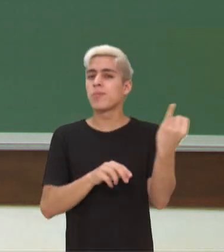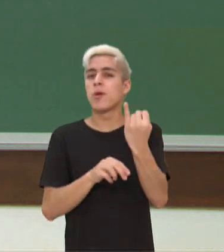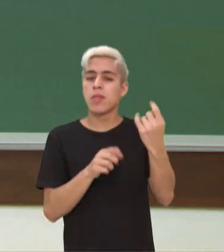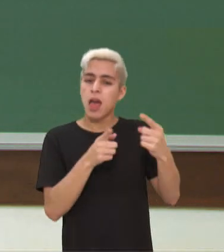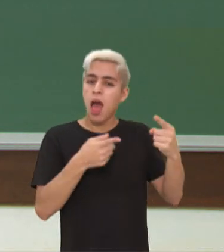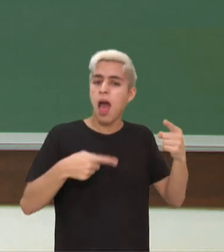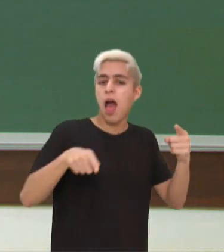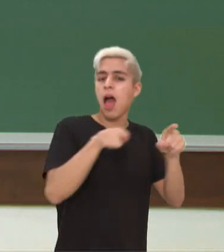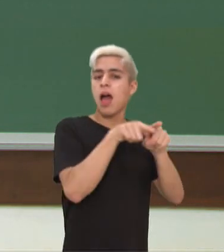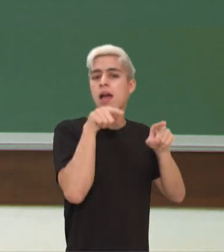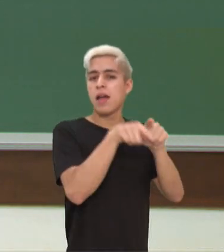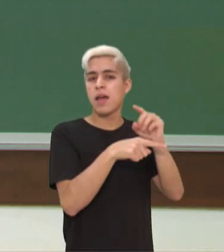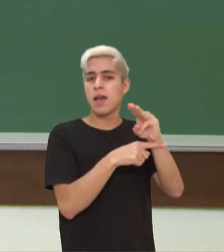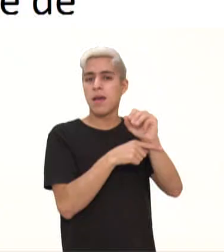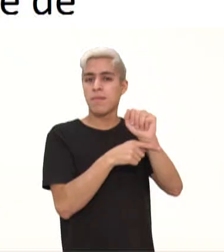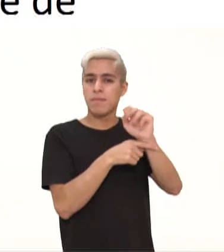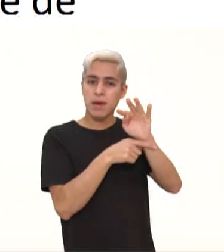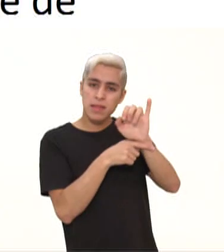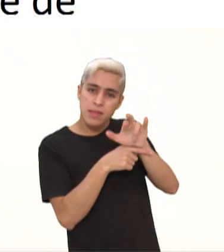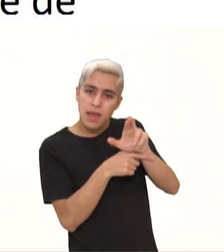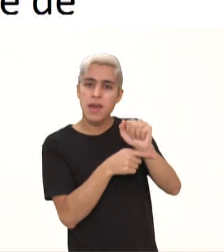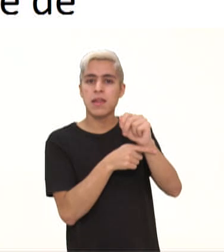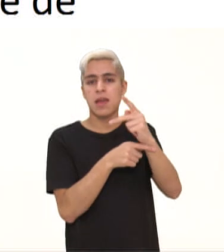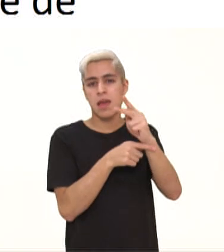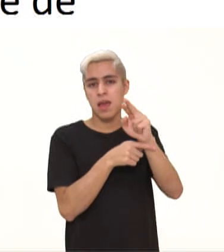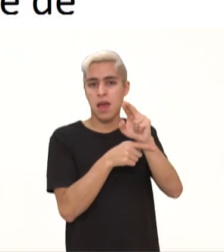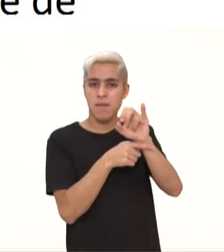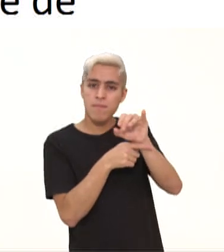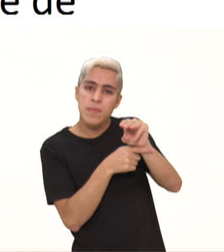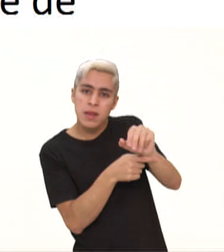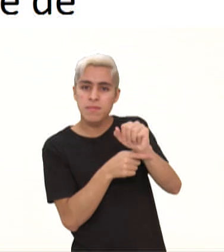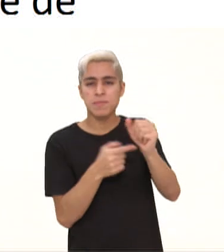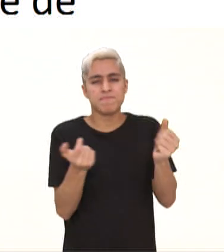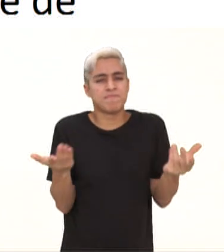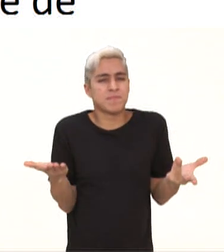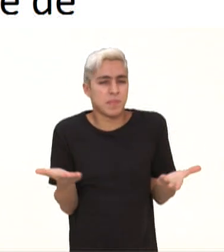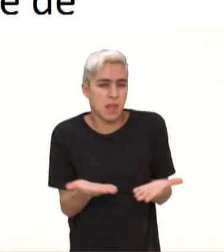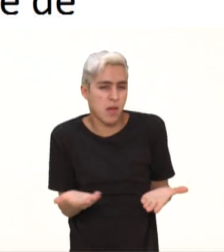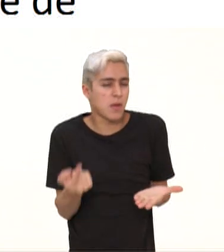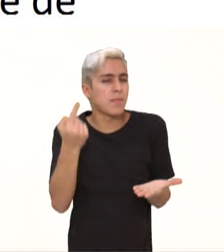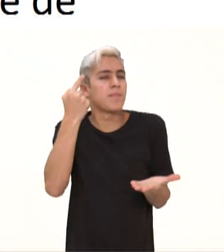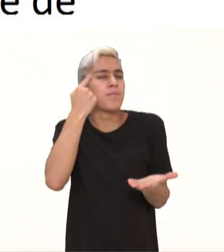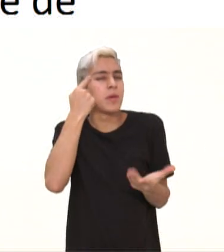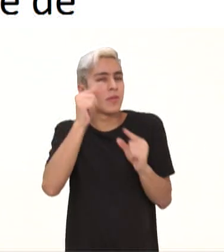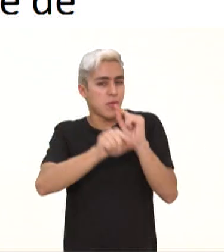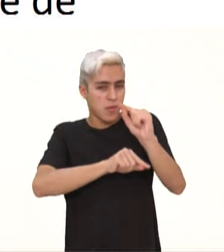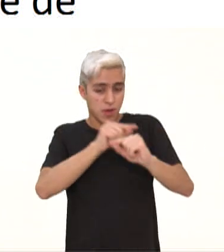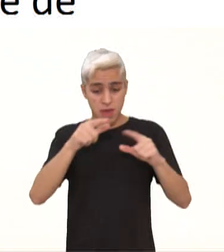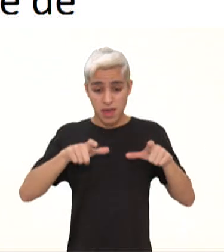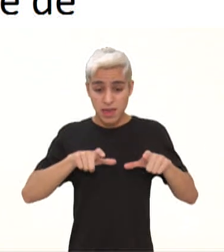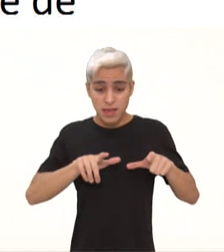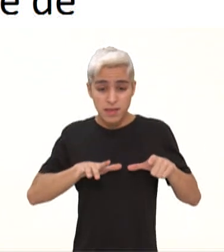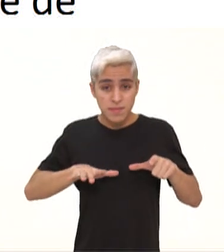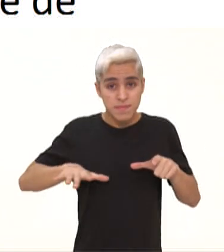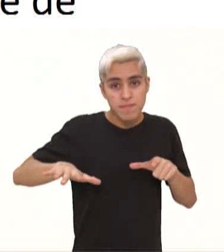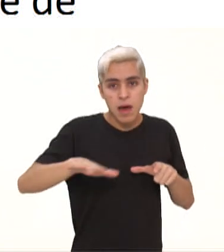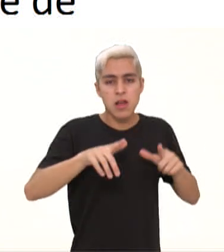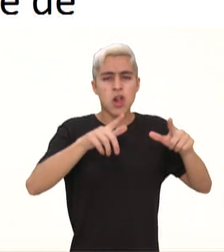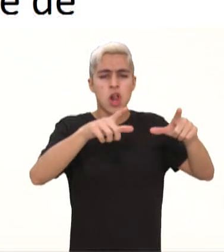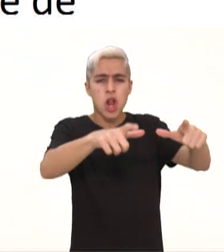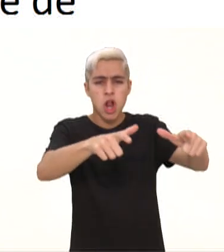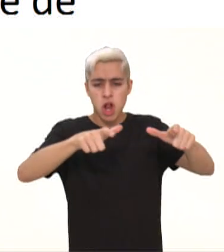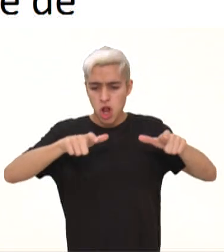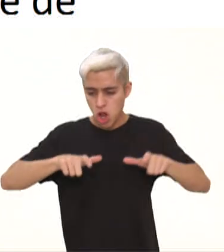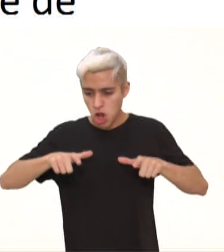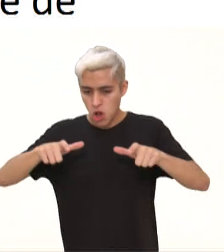matéria-prima, certo? E aí vamos pensar agora em termos de espaço geográfico, de